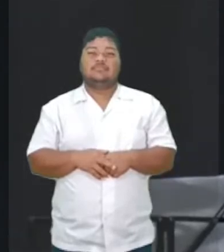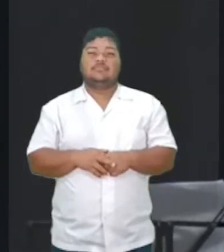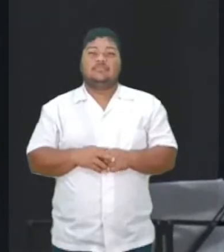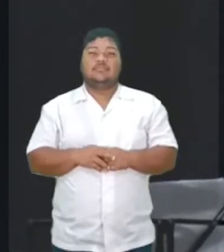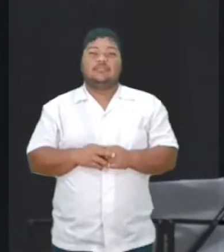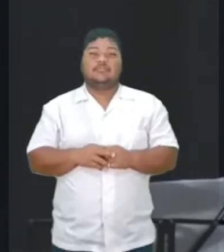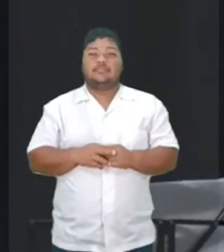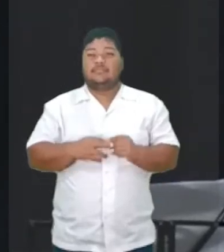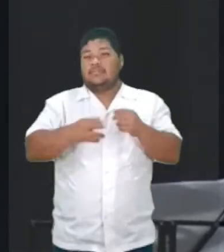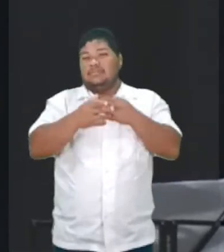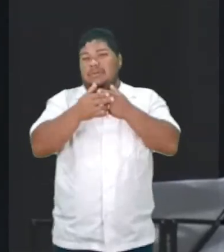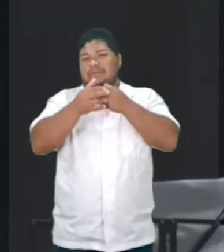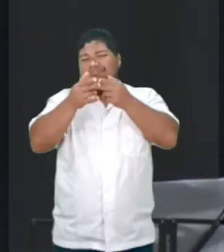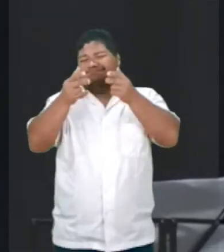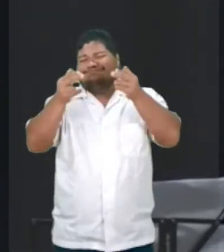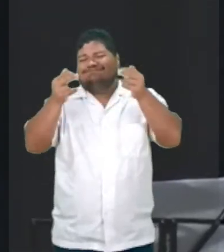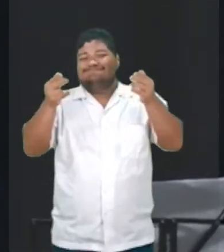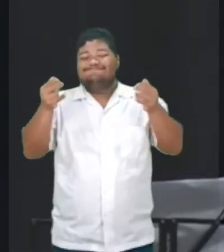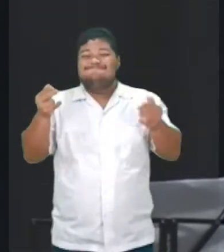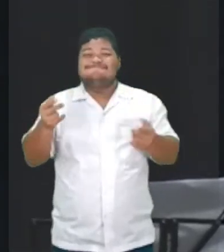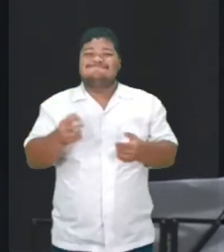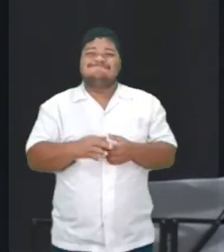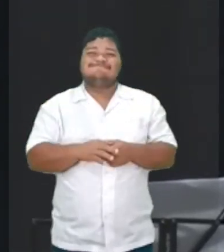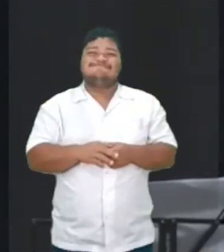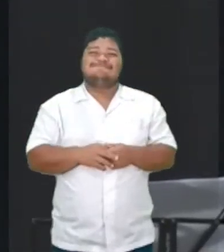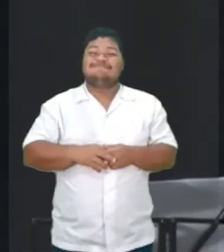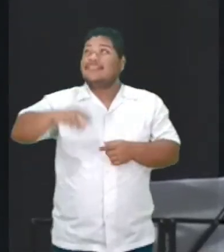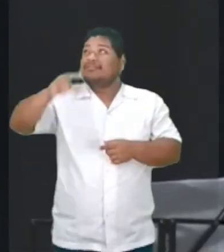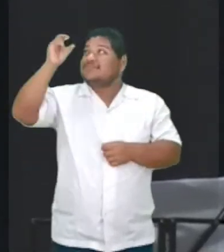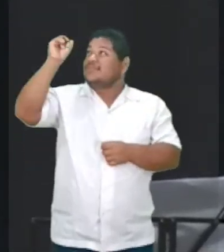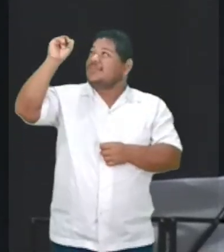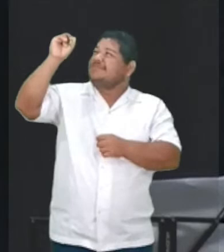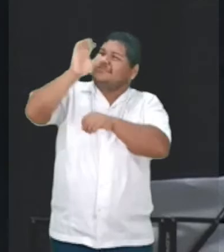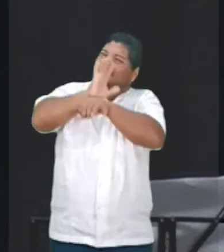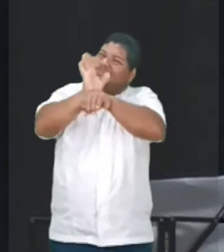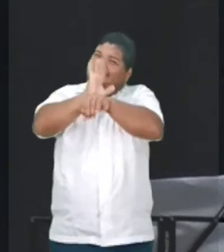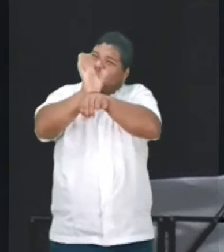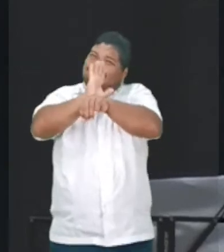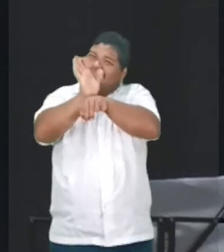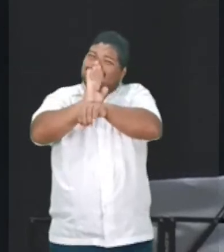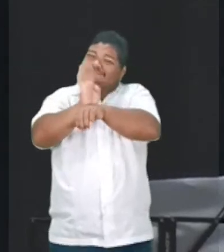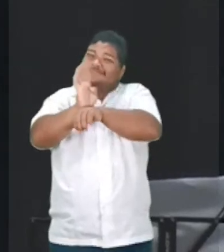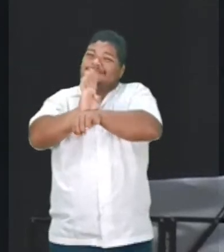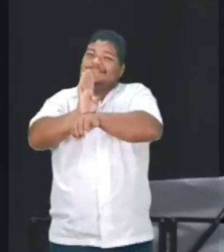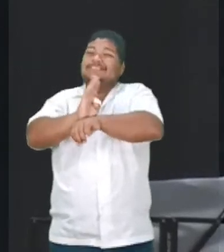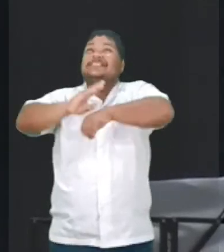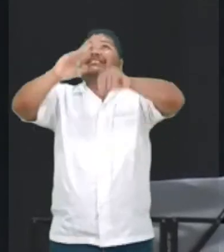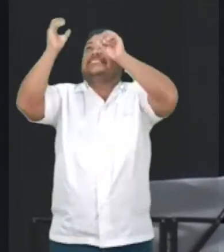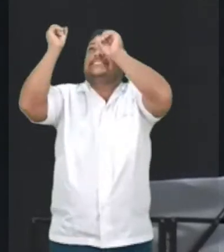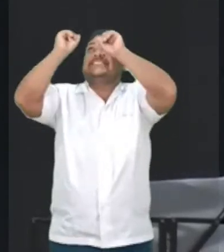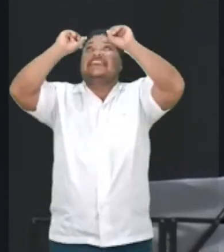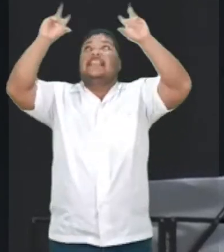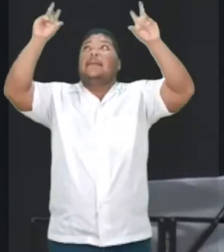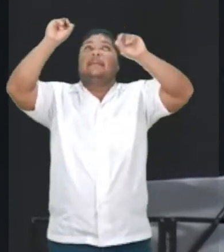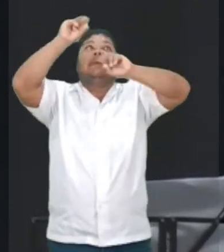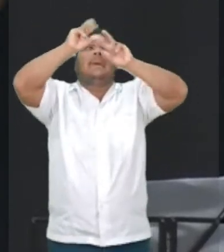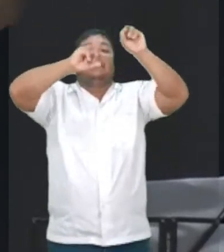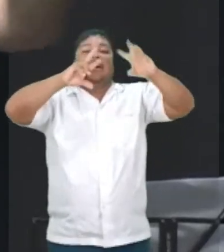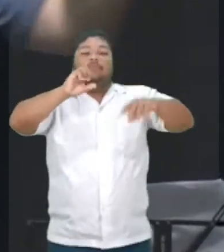anos. Filmes estrelares, você observa isso. E olha o que Isaías fala.